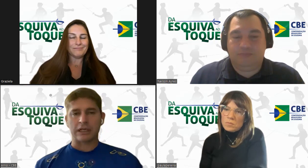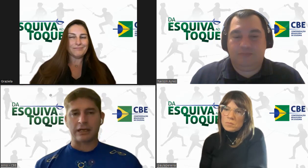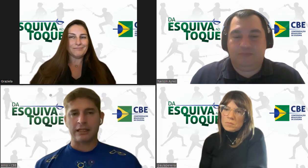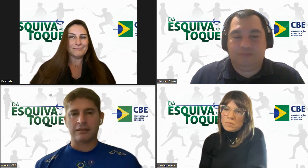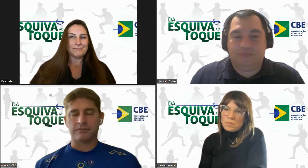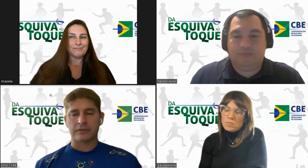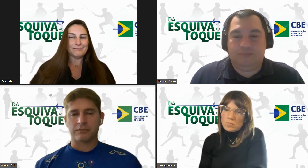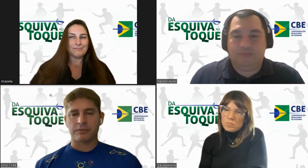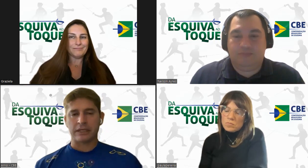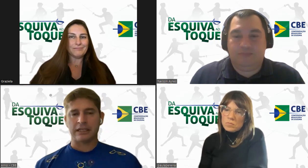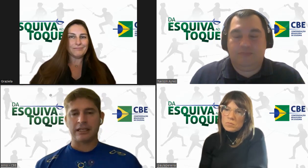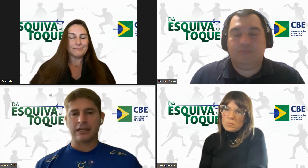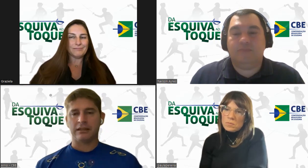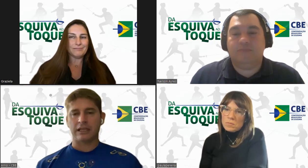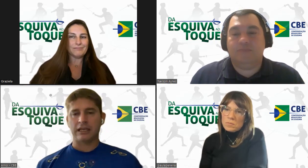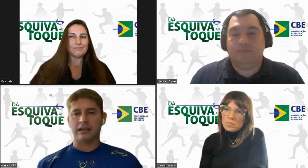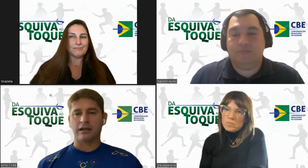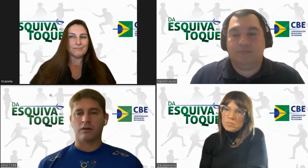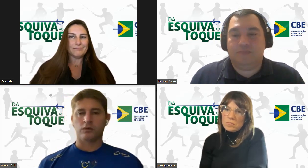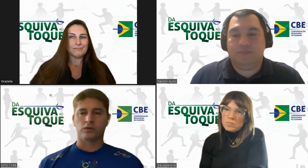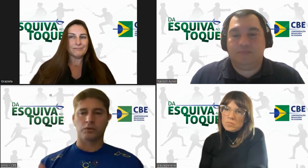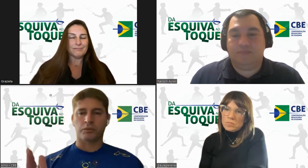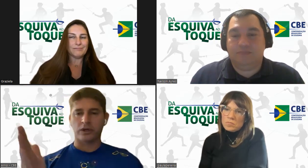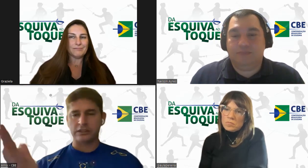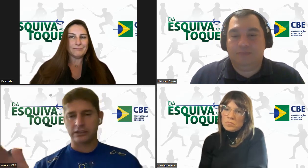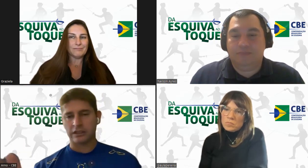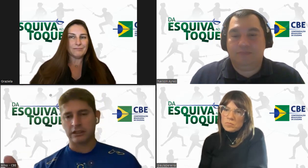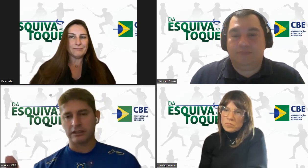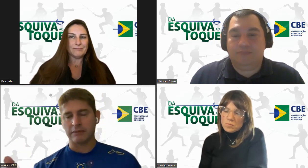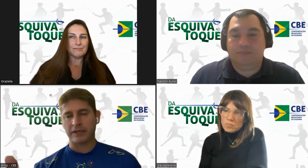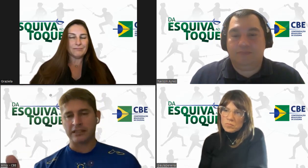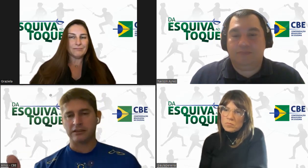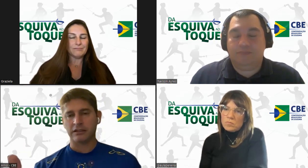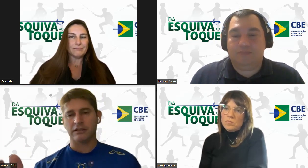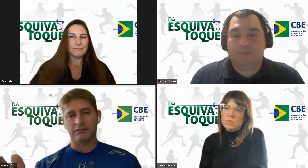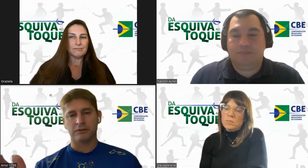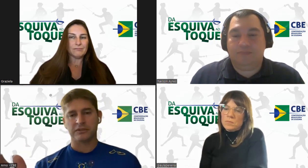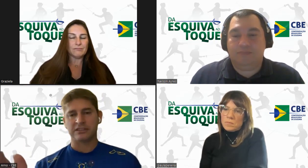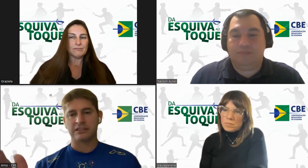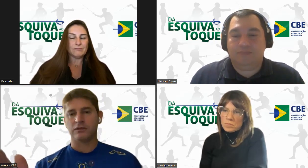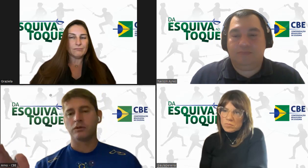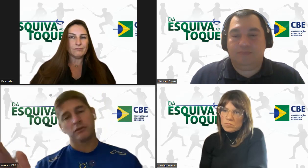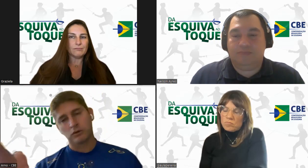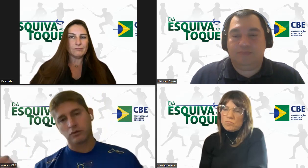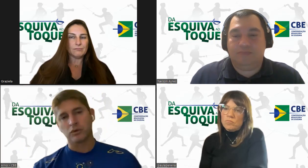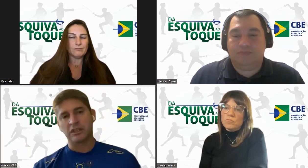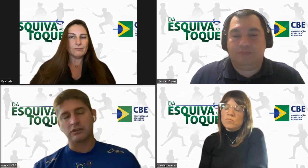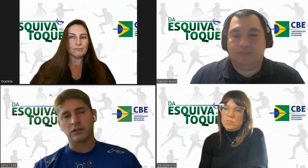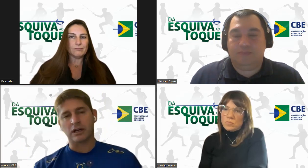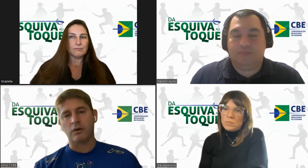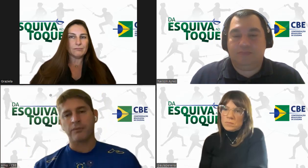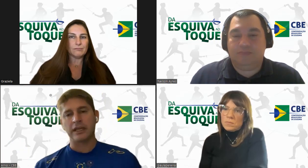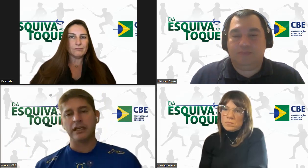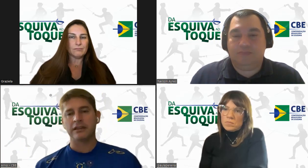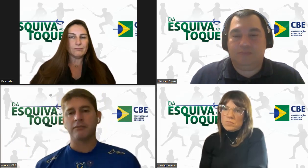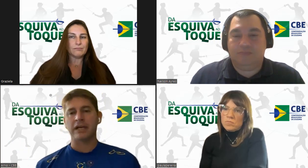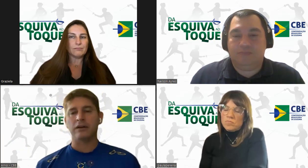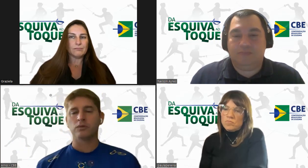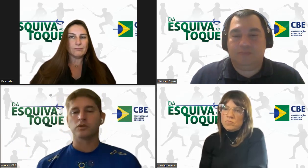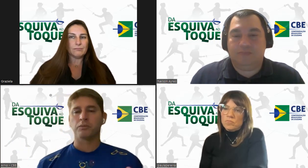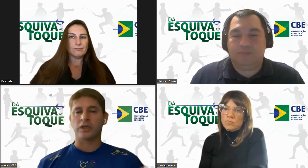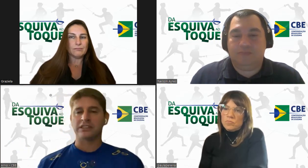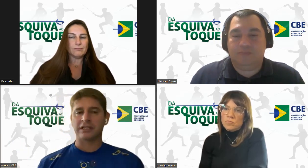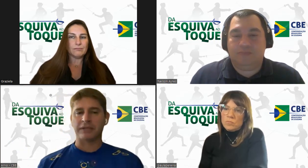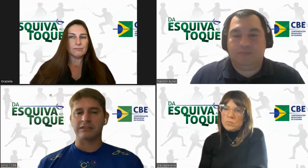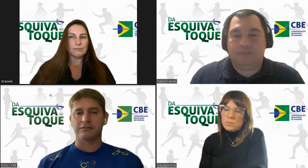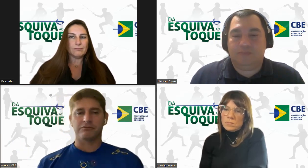dentro de um atleta para que ele tenha um suporte da parte vamos assim nutricional e também